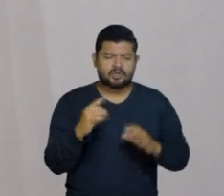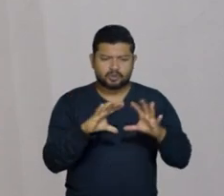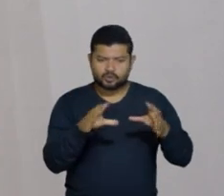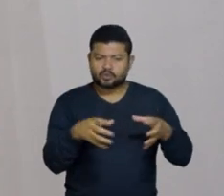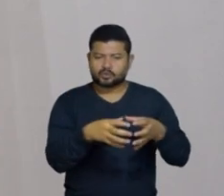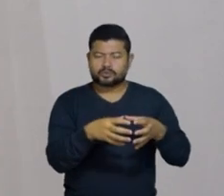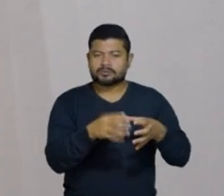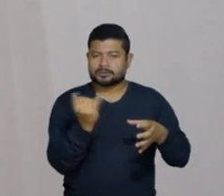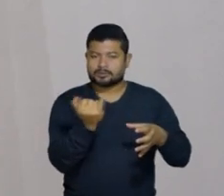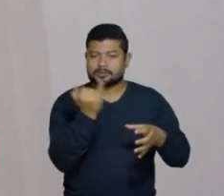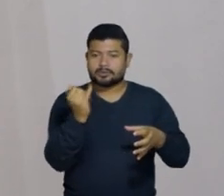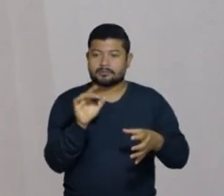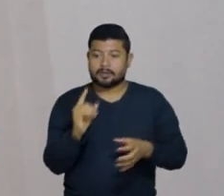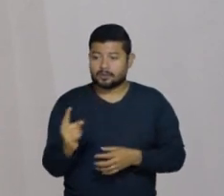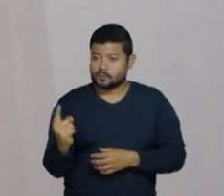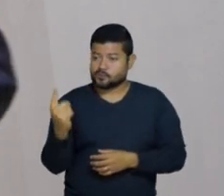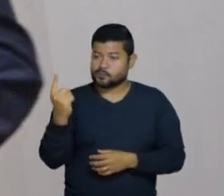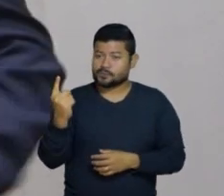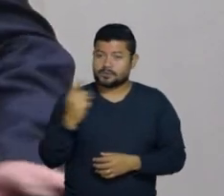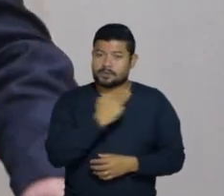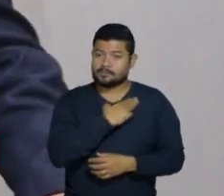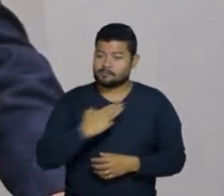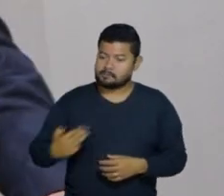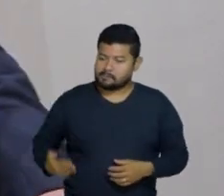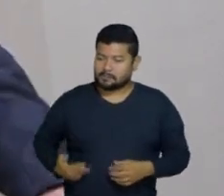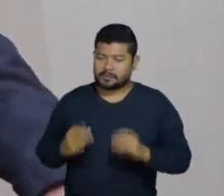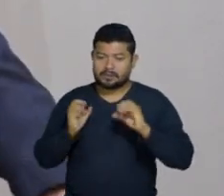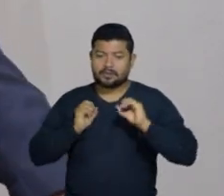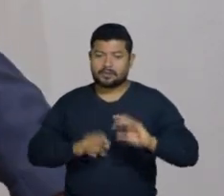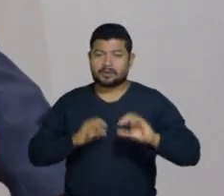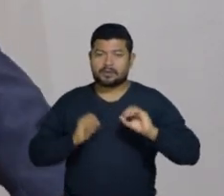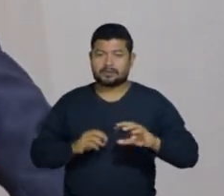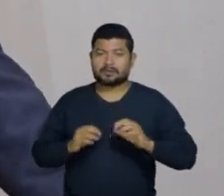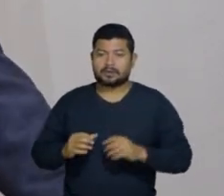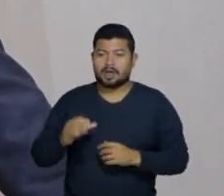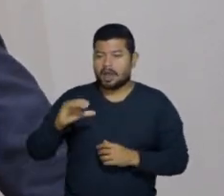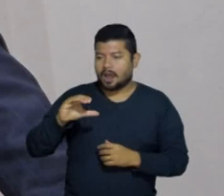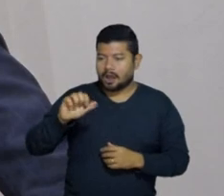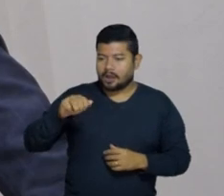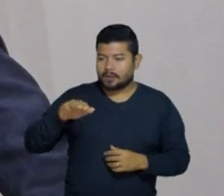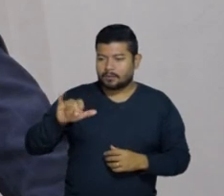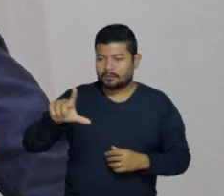o ministro da Educação, Camilo Santana,